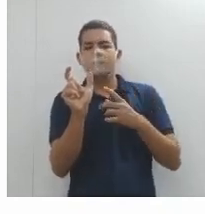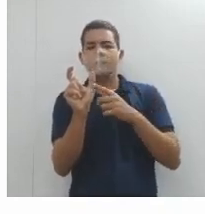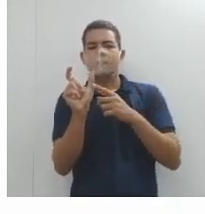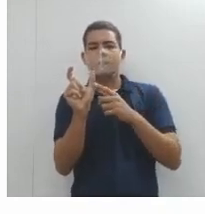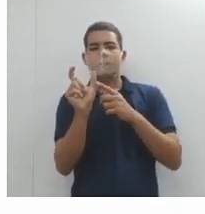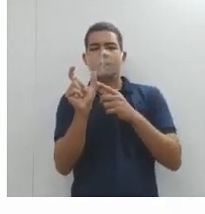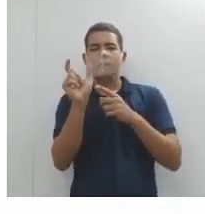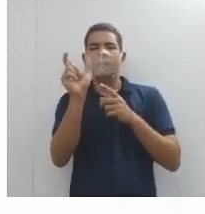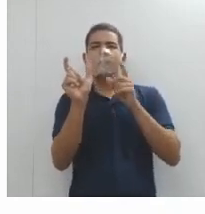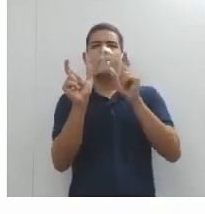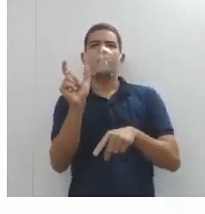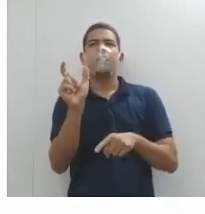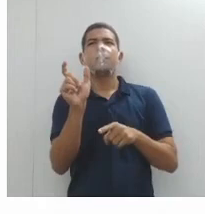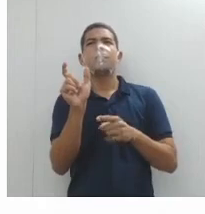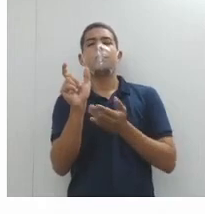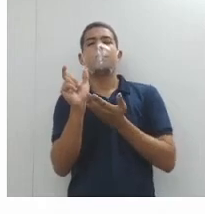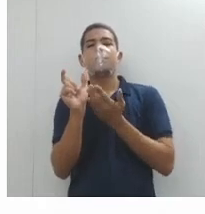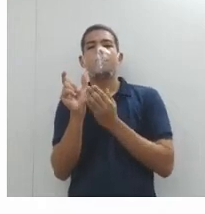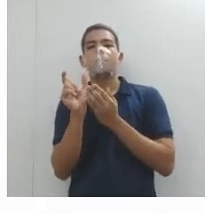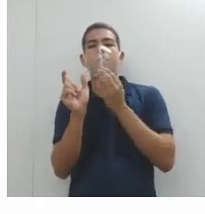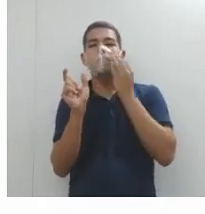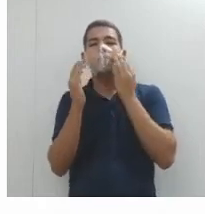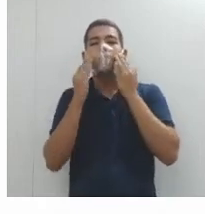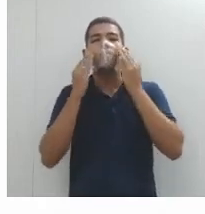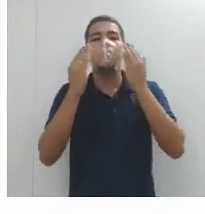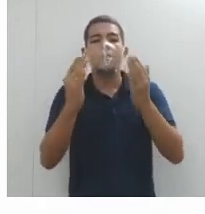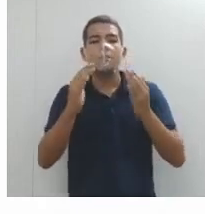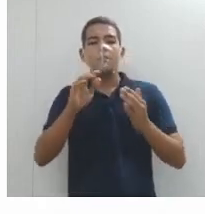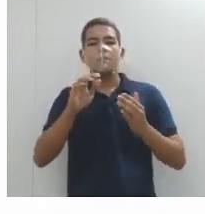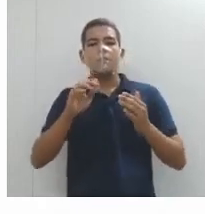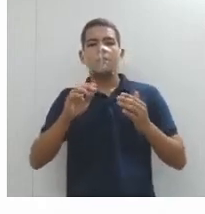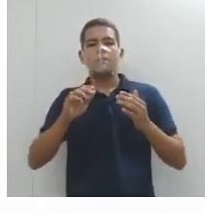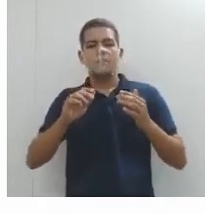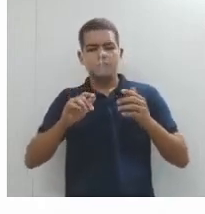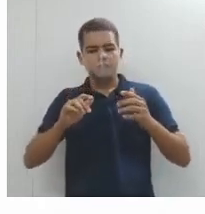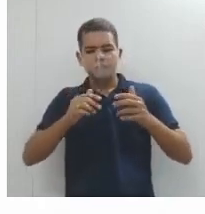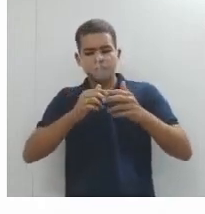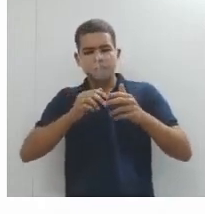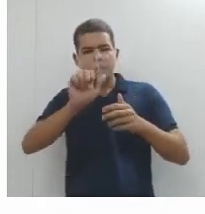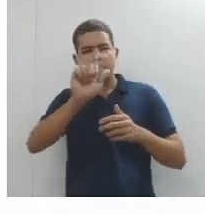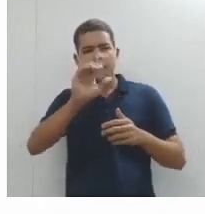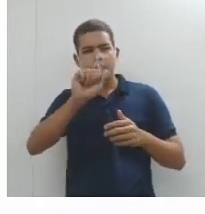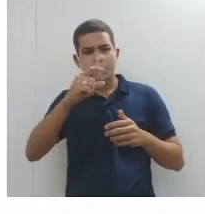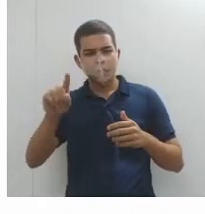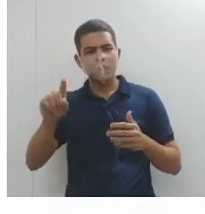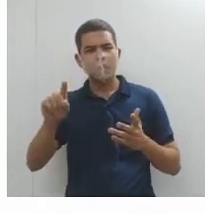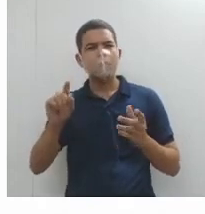denomina, que estabelece, que apresenta uma ação? Ou seja, nesse